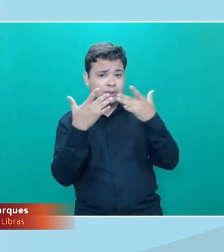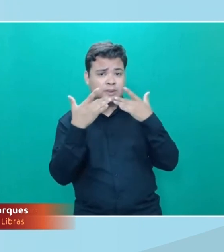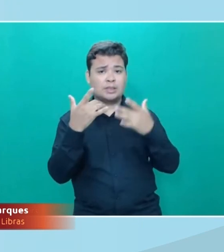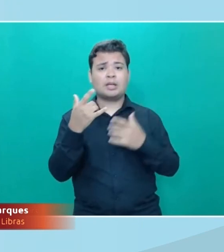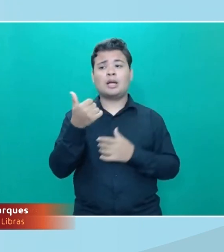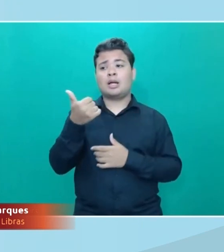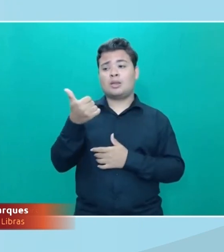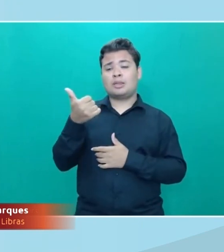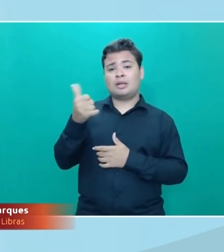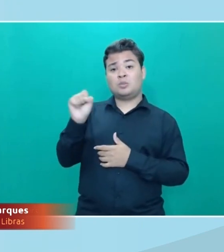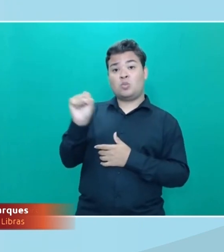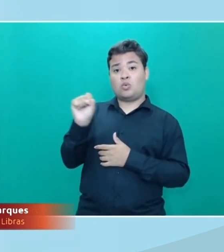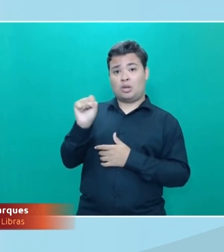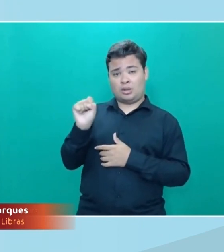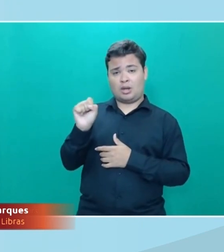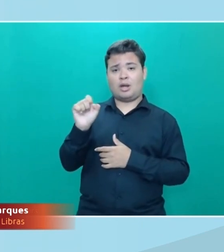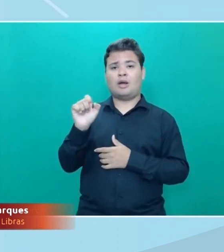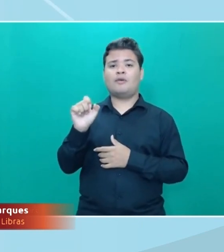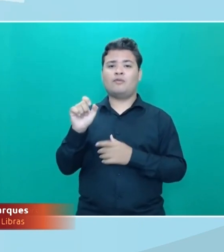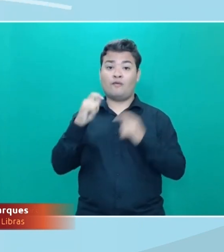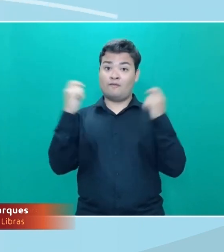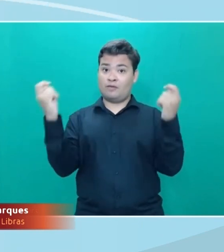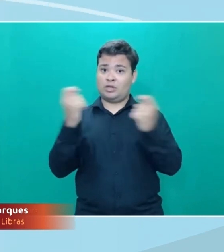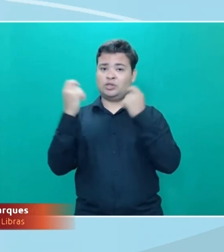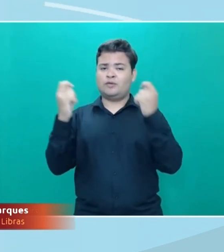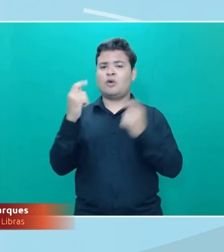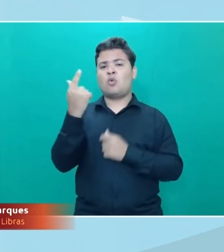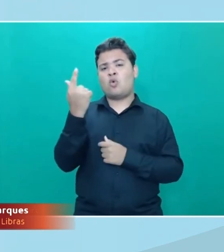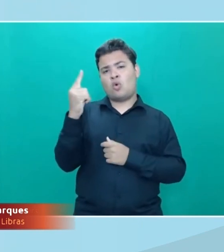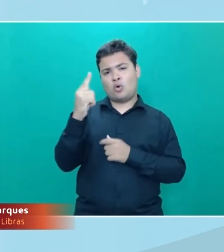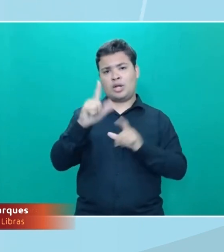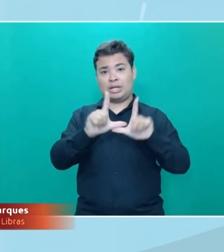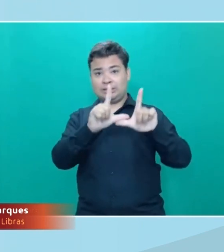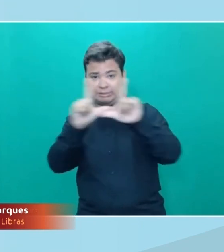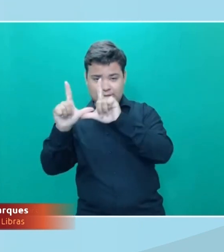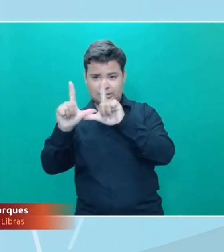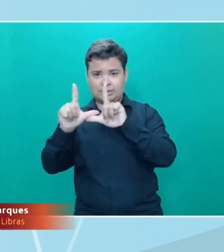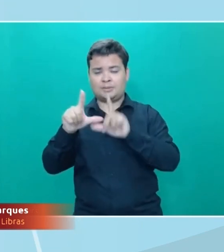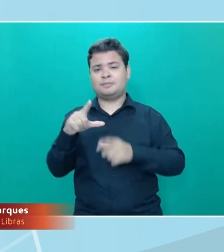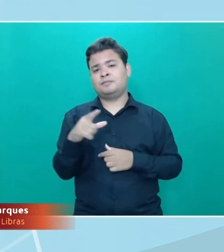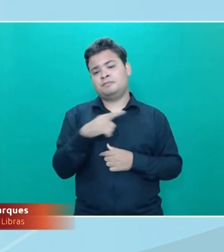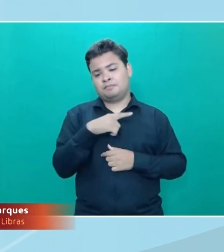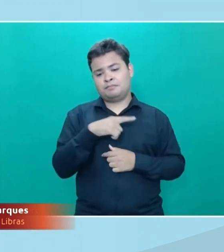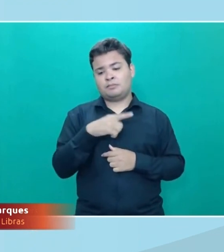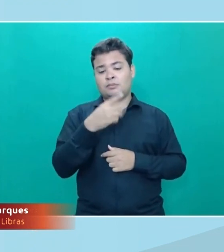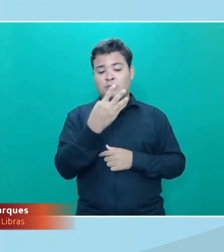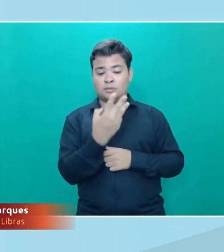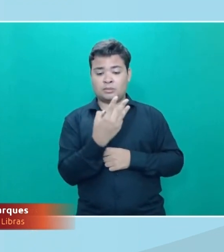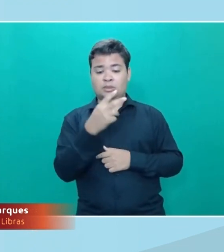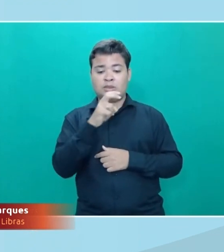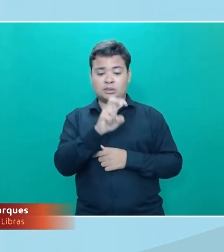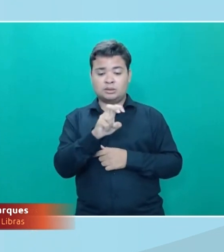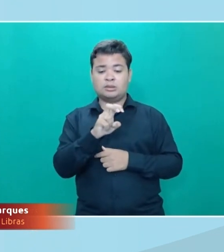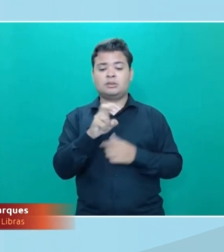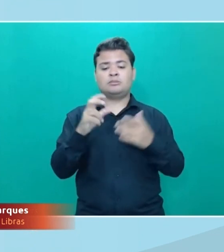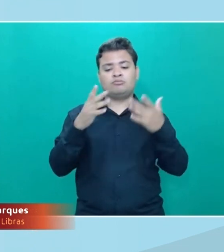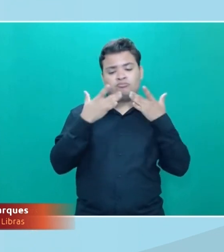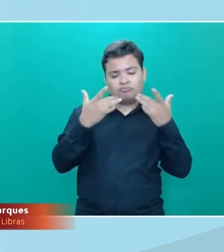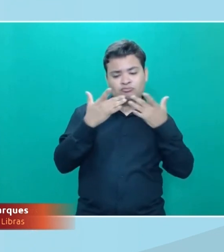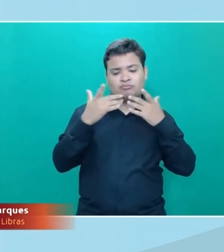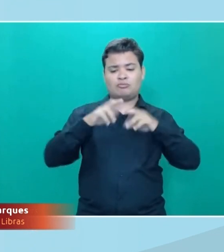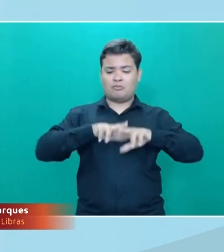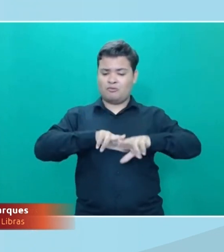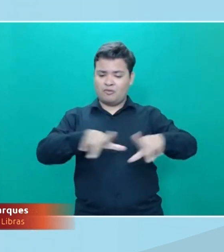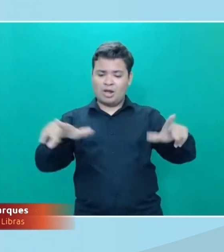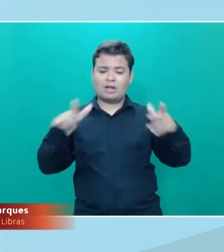em Cena, festival que reúne 35 atrações culturais, como espetáculos de teatro, dança e